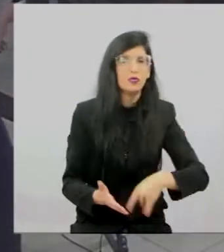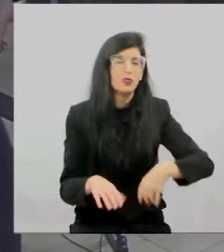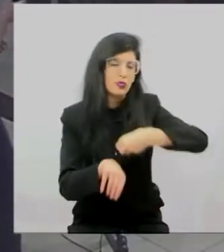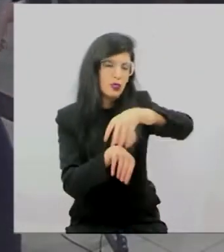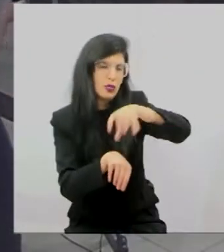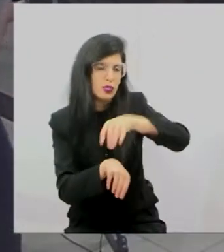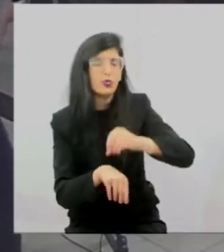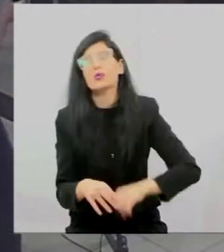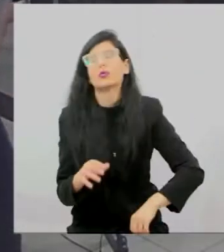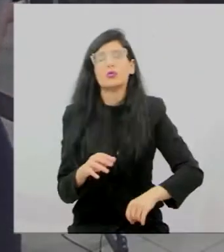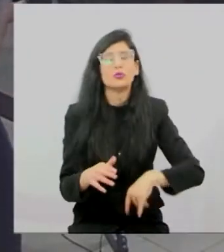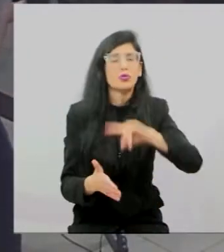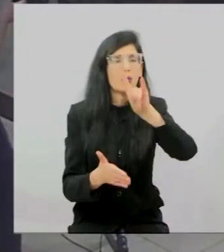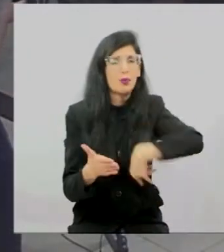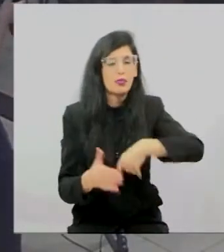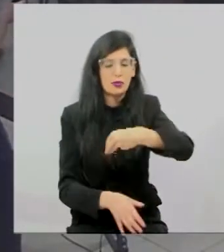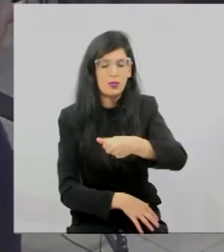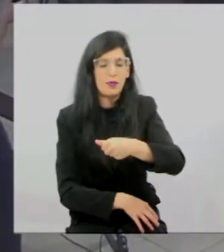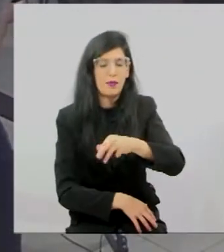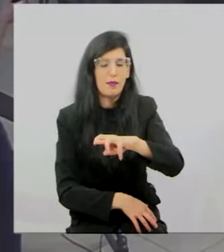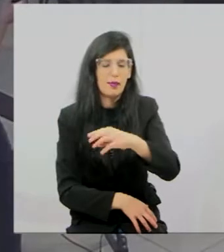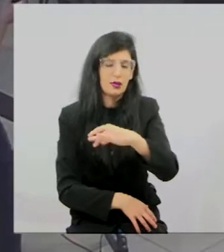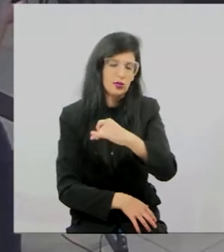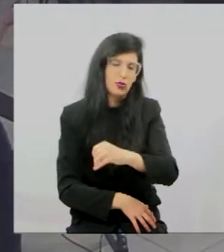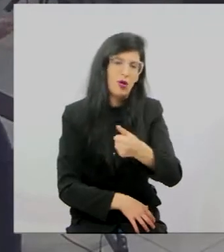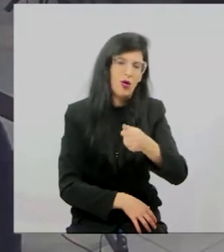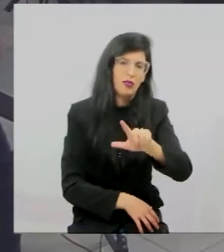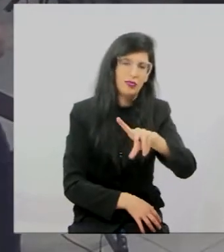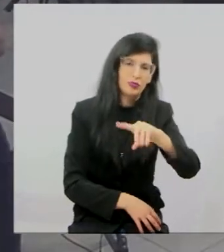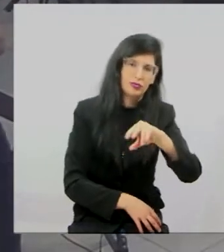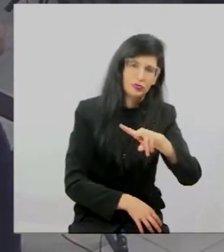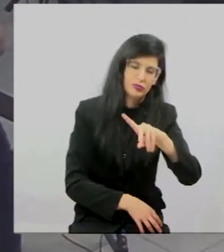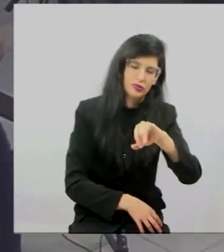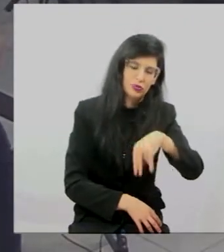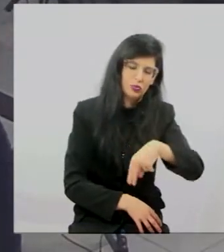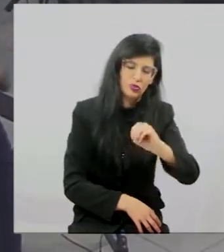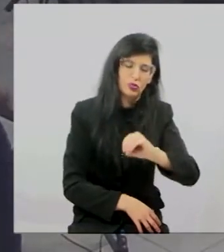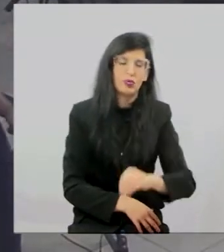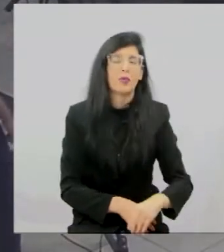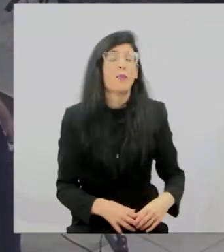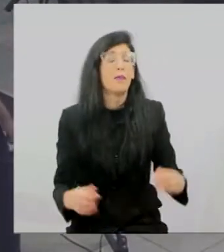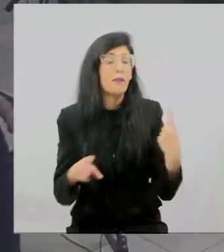interceda junto à NTT, para que nós possamos conseguir as marginais ao